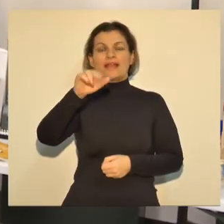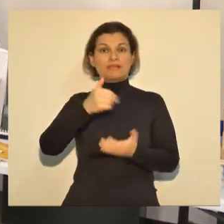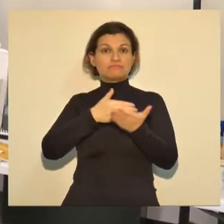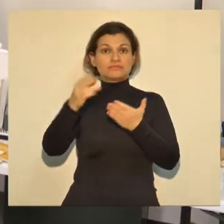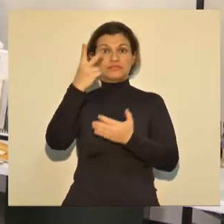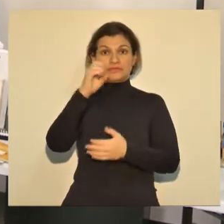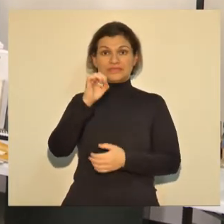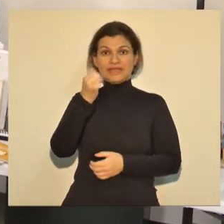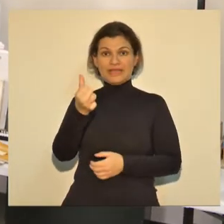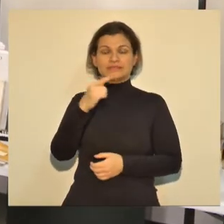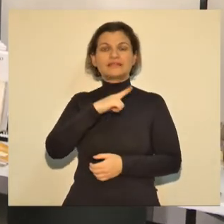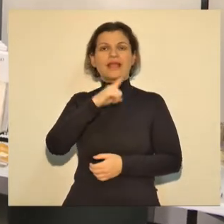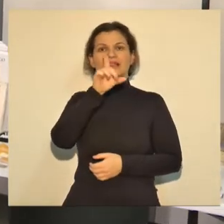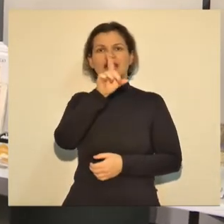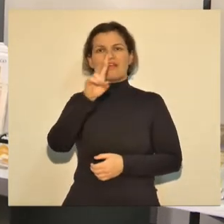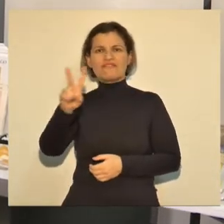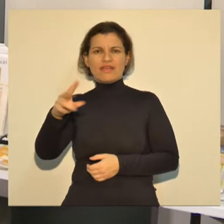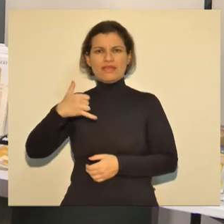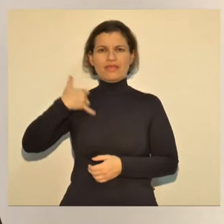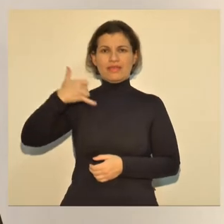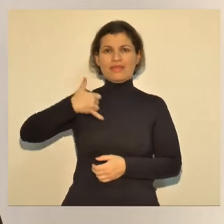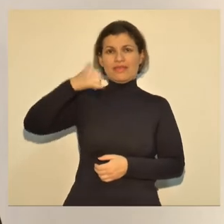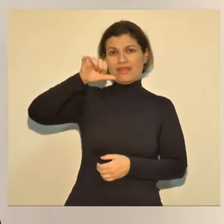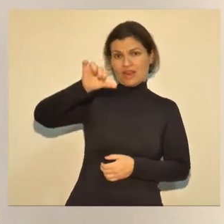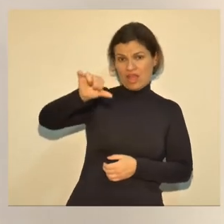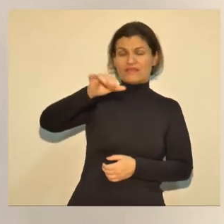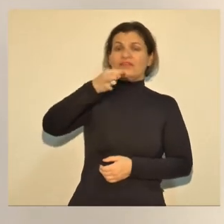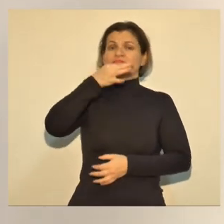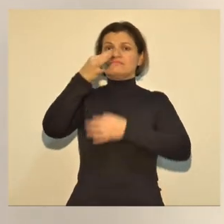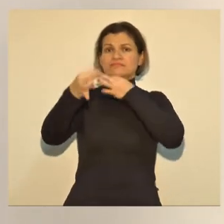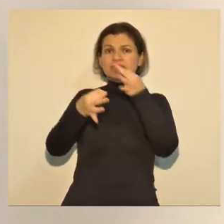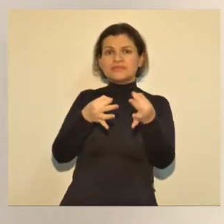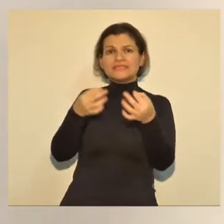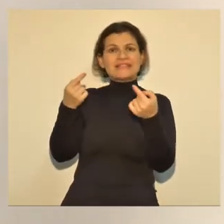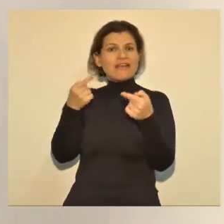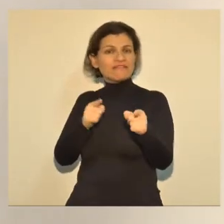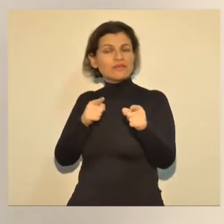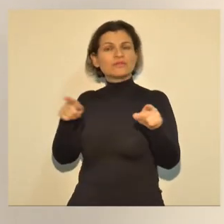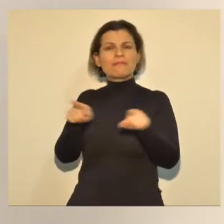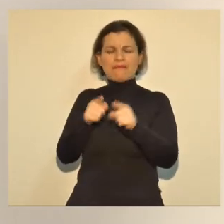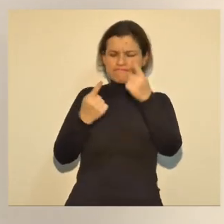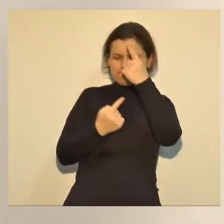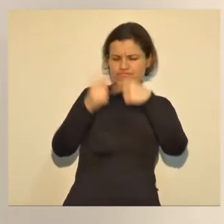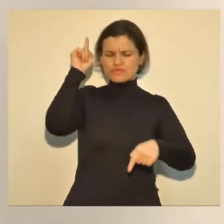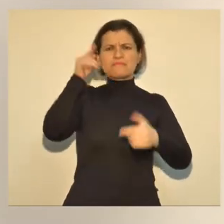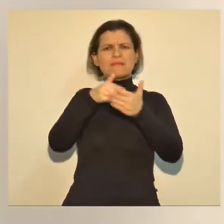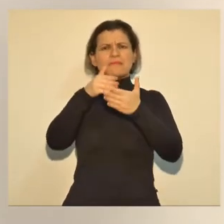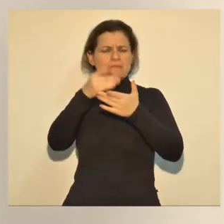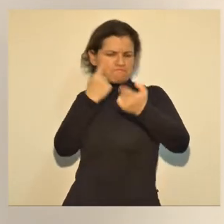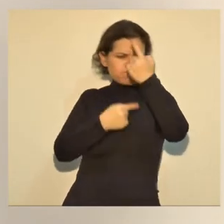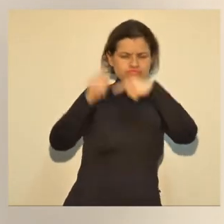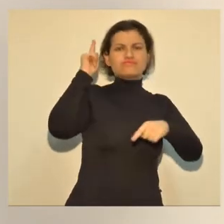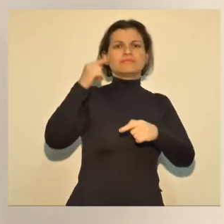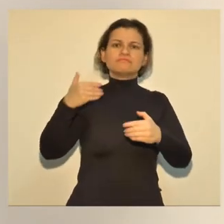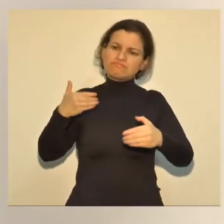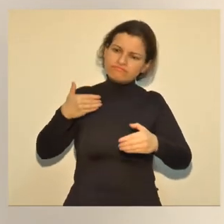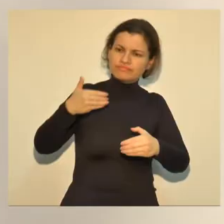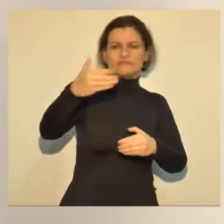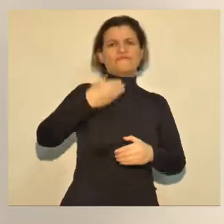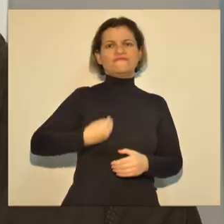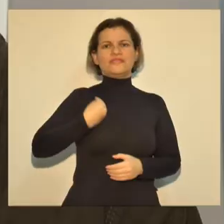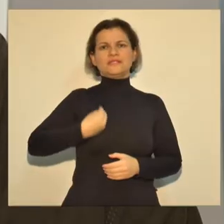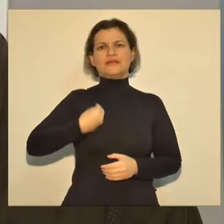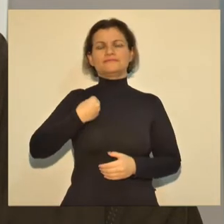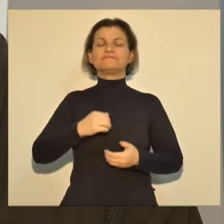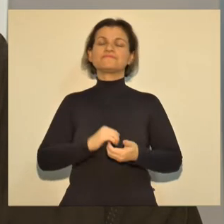Com deficiência visual desde os 9 anos, ele comenta desafios e a superação de barreiras ao longo de sua